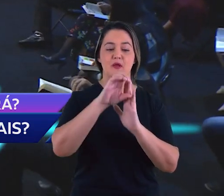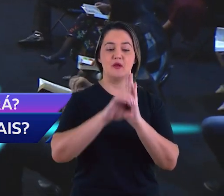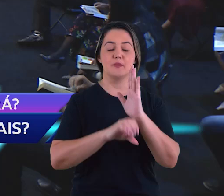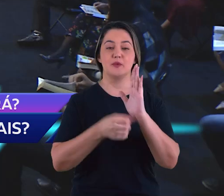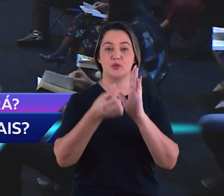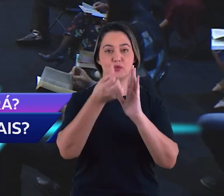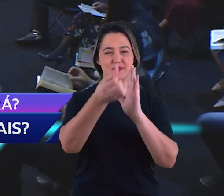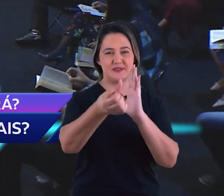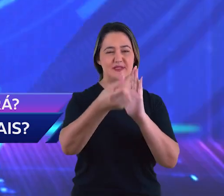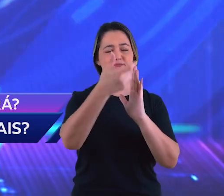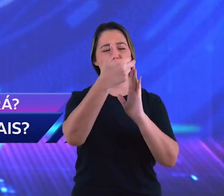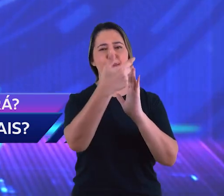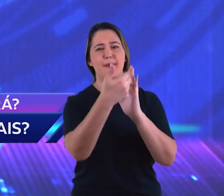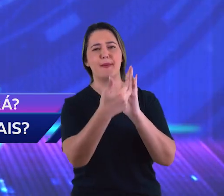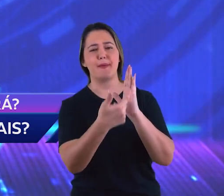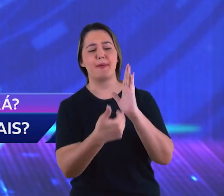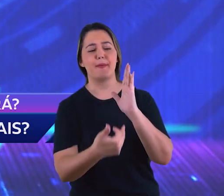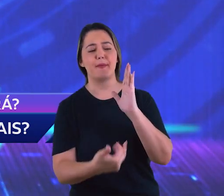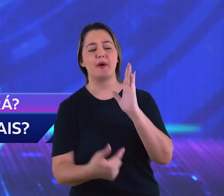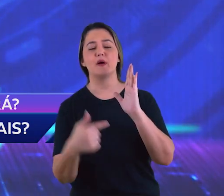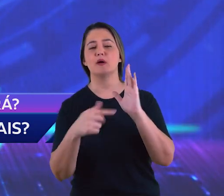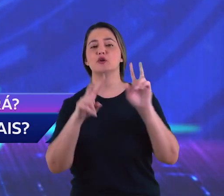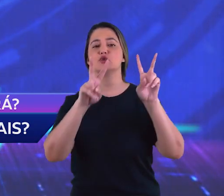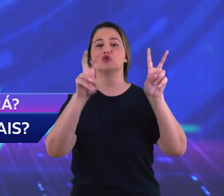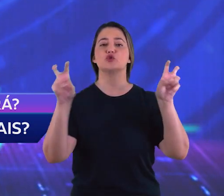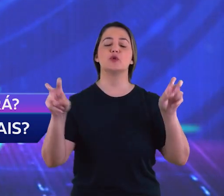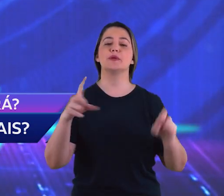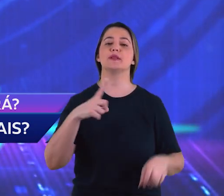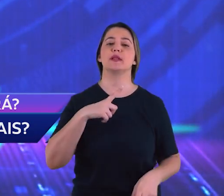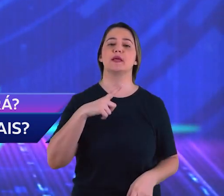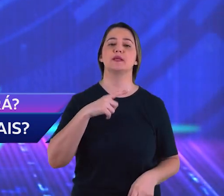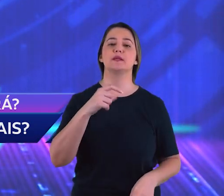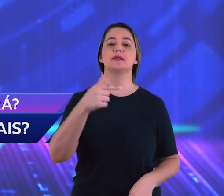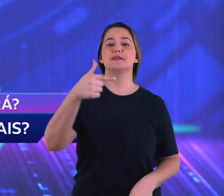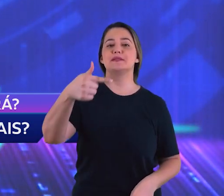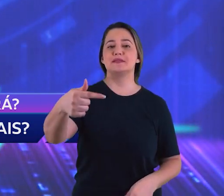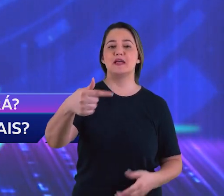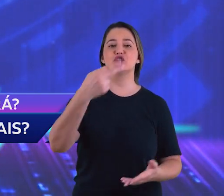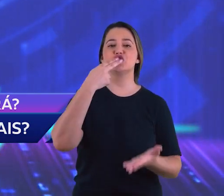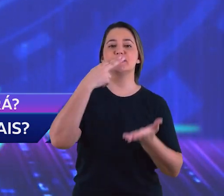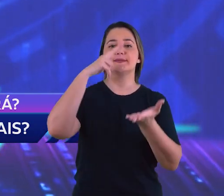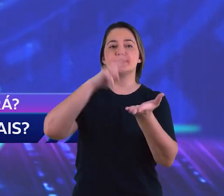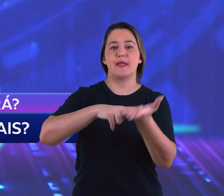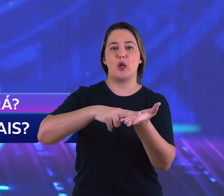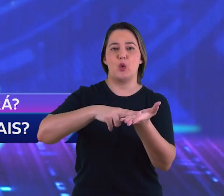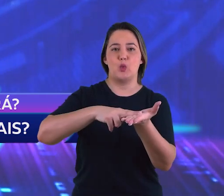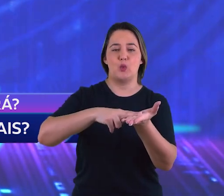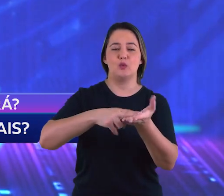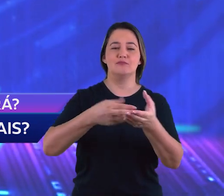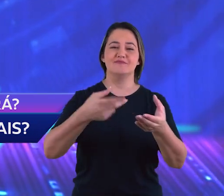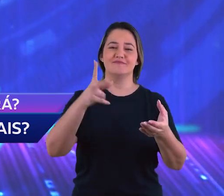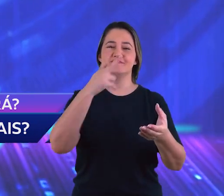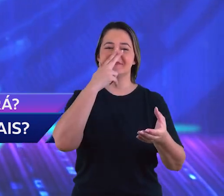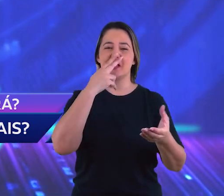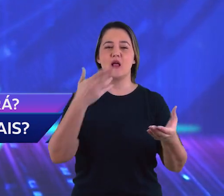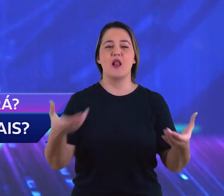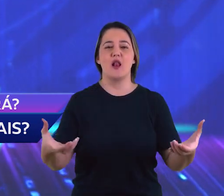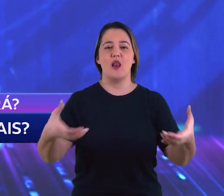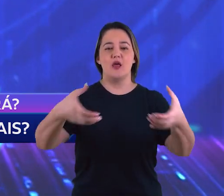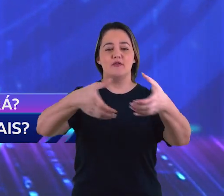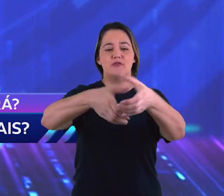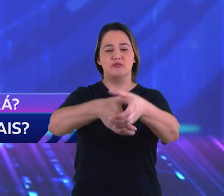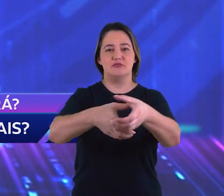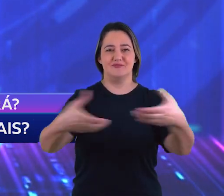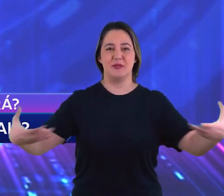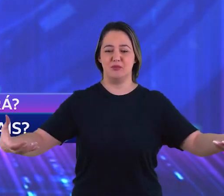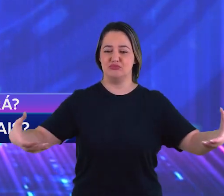6 do Apocalipse fala sobre os 7 selos. Aqui no Arena do Futuro, nós vamos